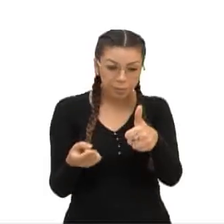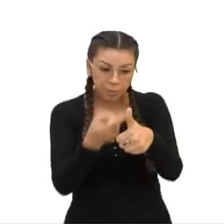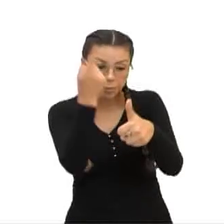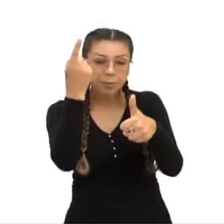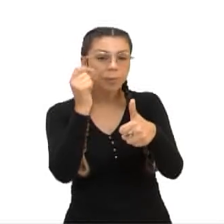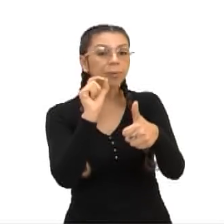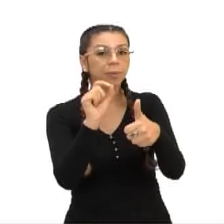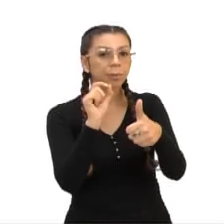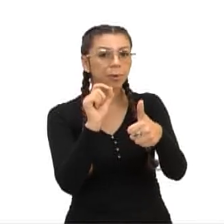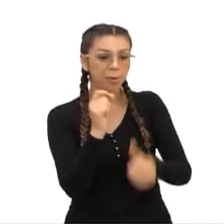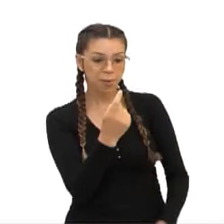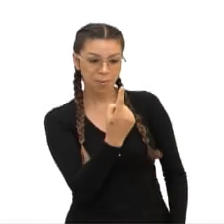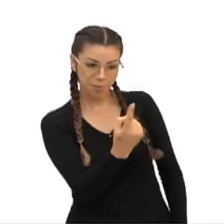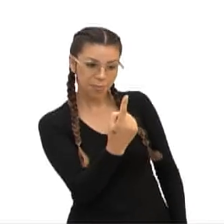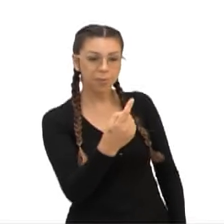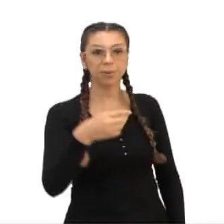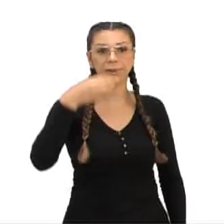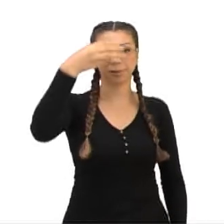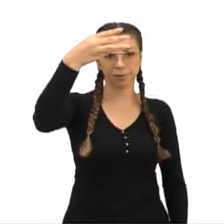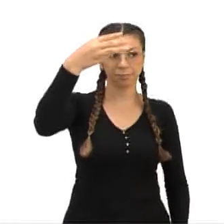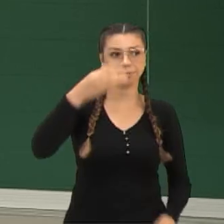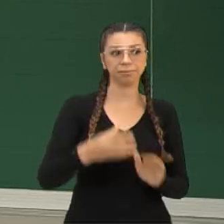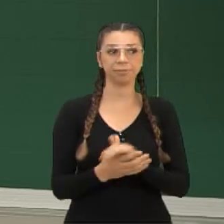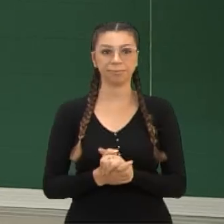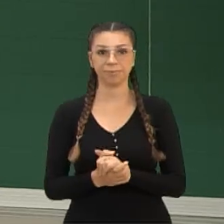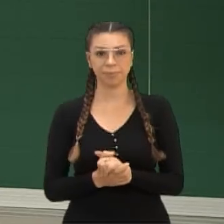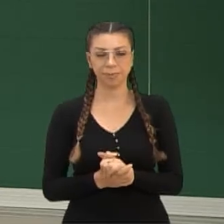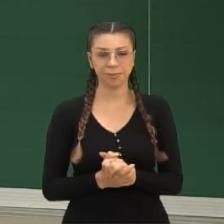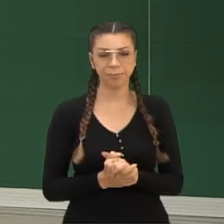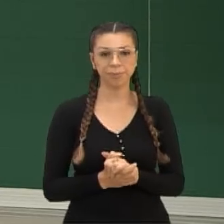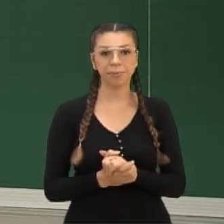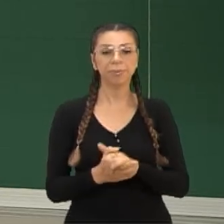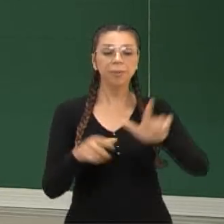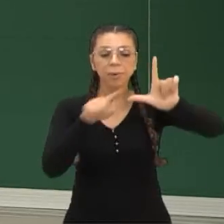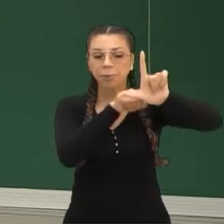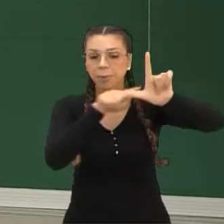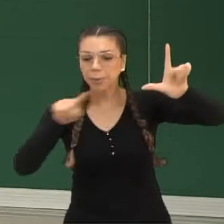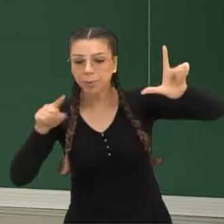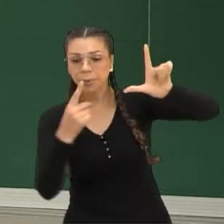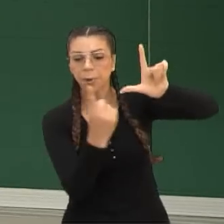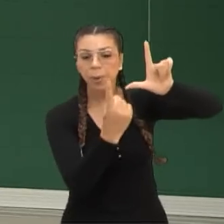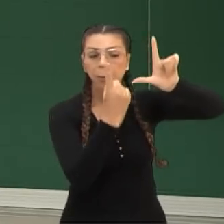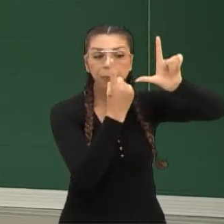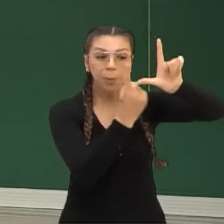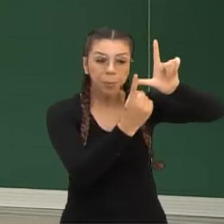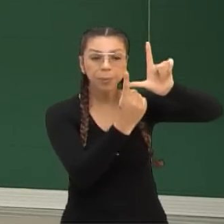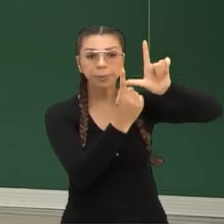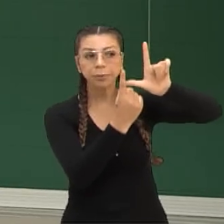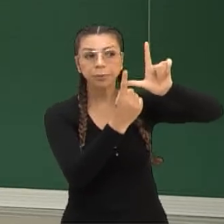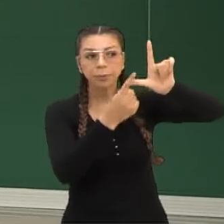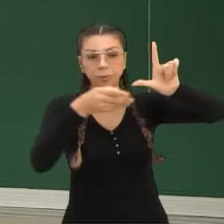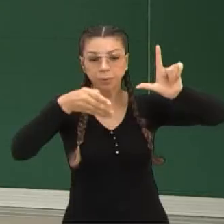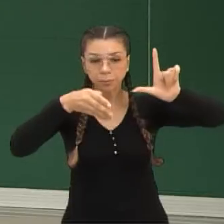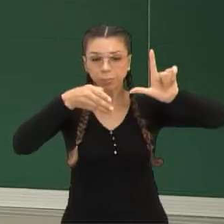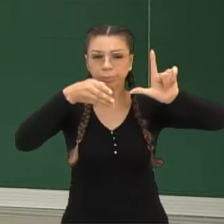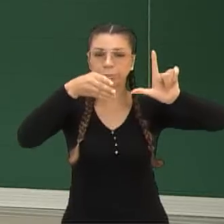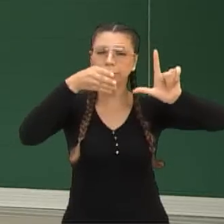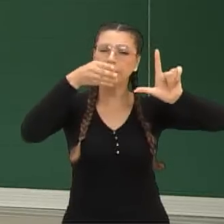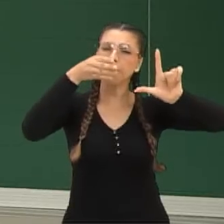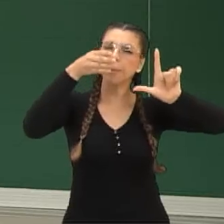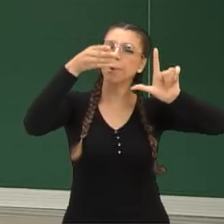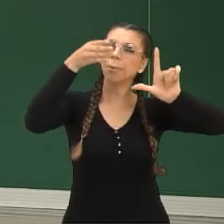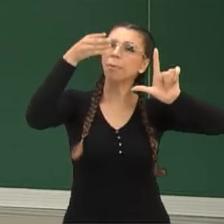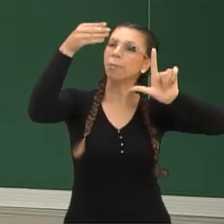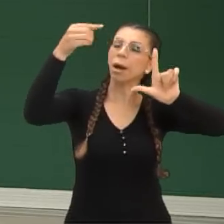quem? 1 e 3. Então, 1 na vertical, vou subir até o ponto 3, olha